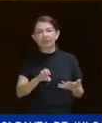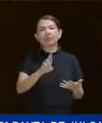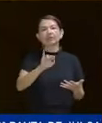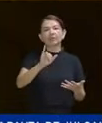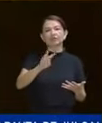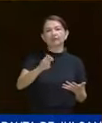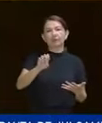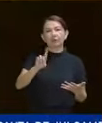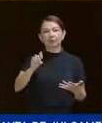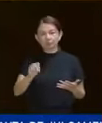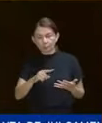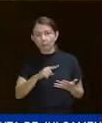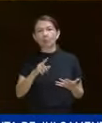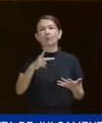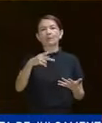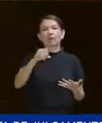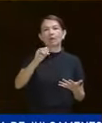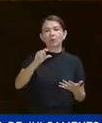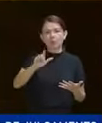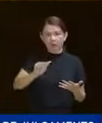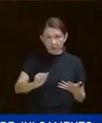Paola,